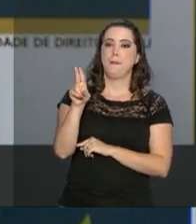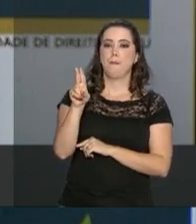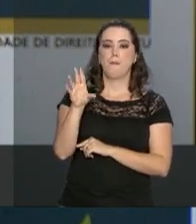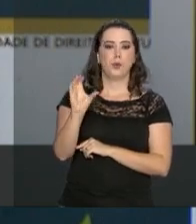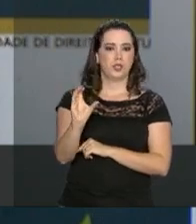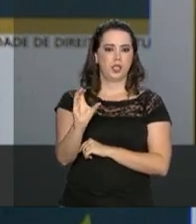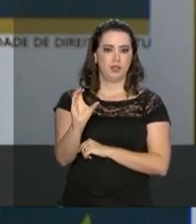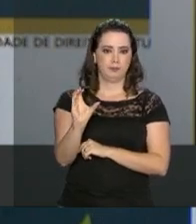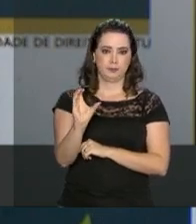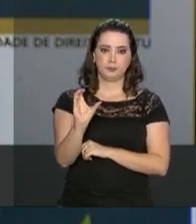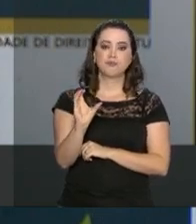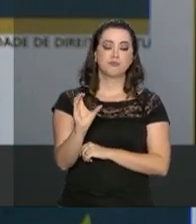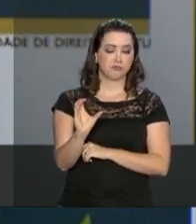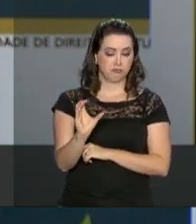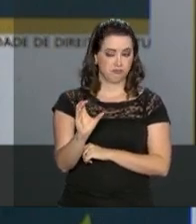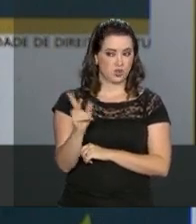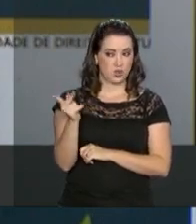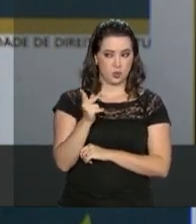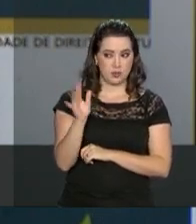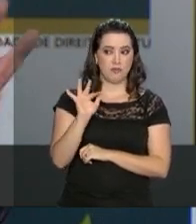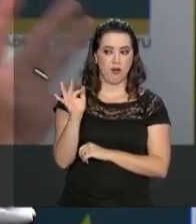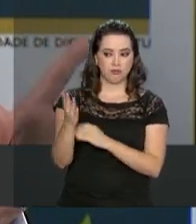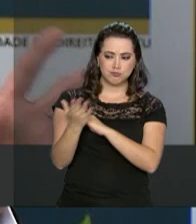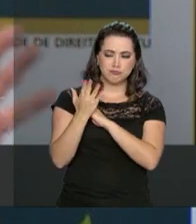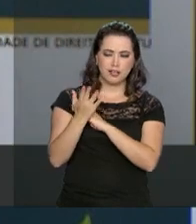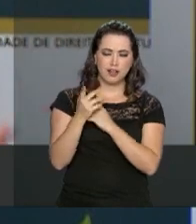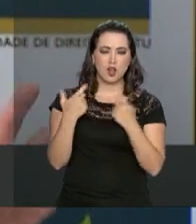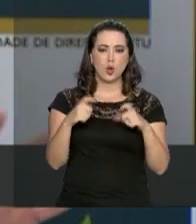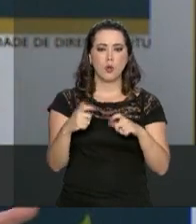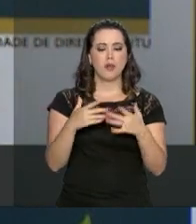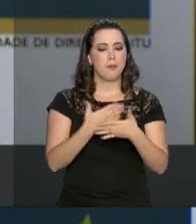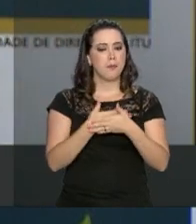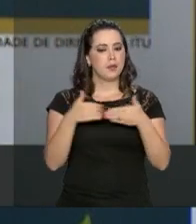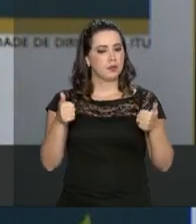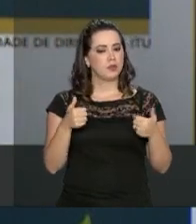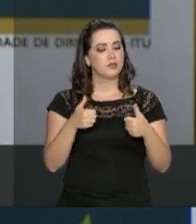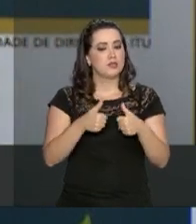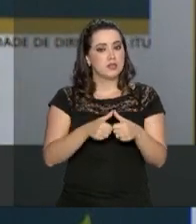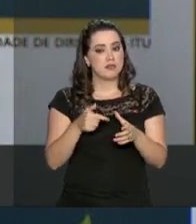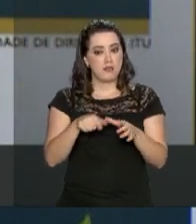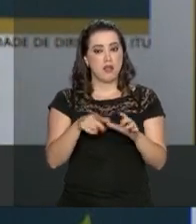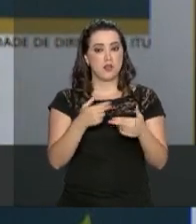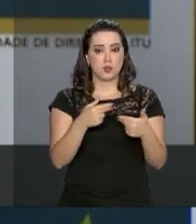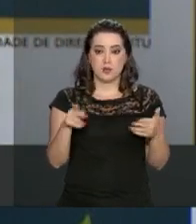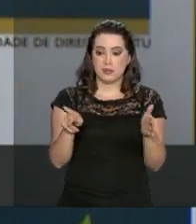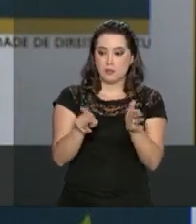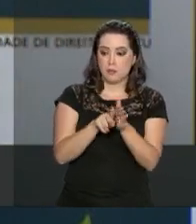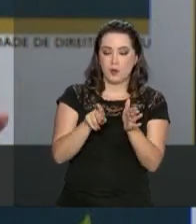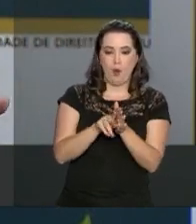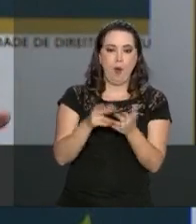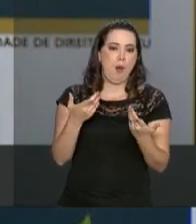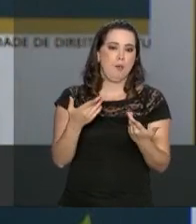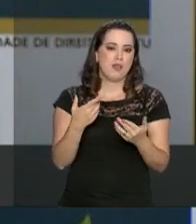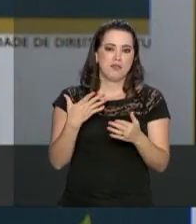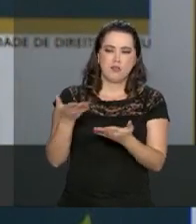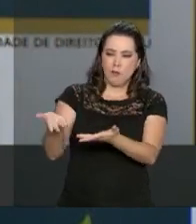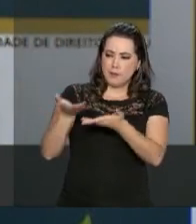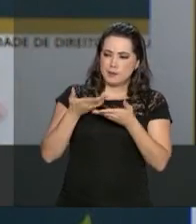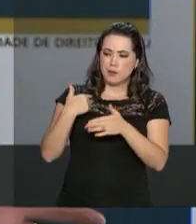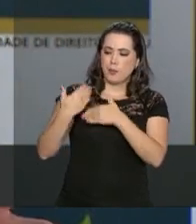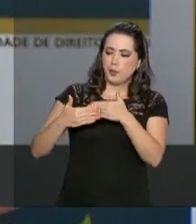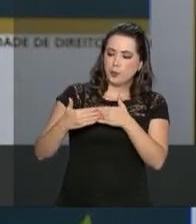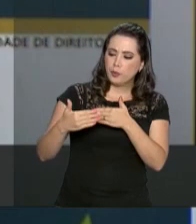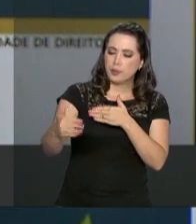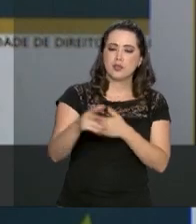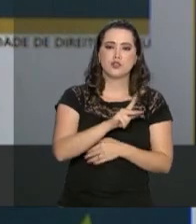Universidade Católica. Então, pensei eu, onde melhor localizar o meu acervo histórico, senão no local onde a